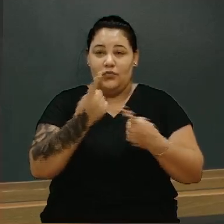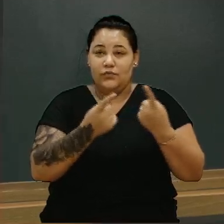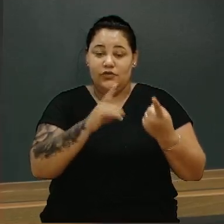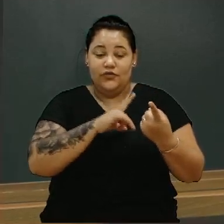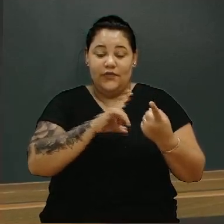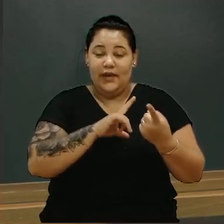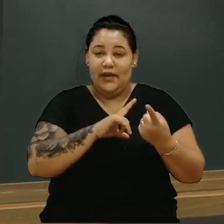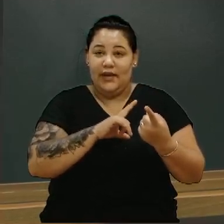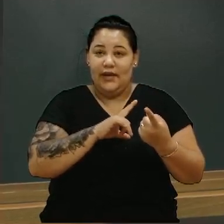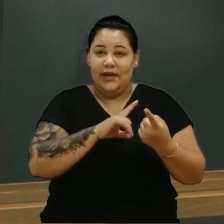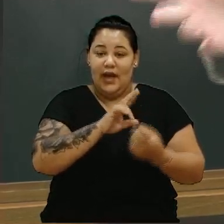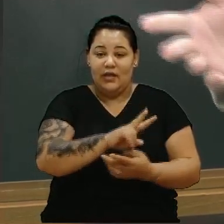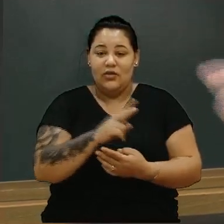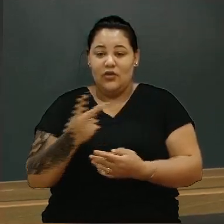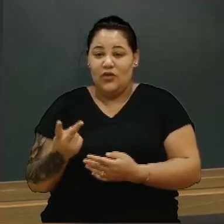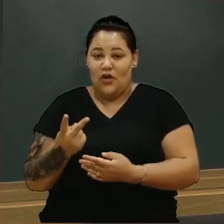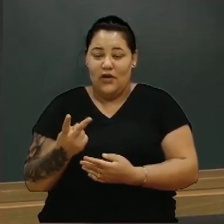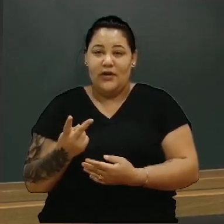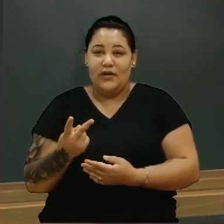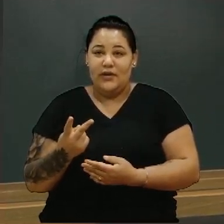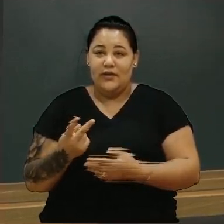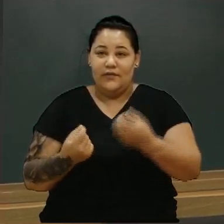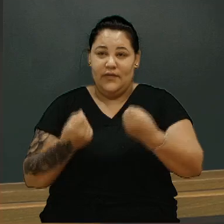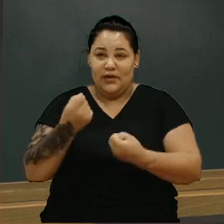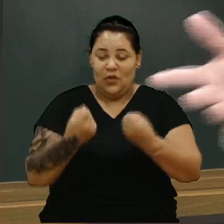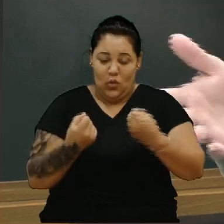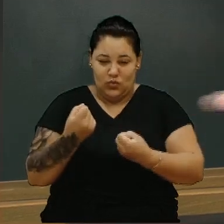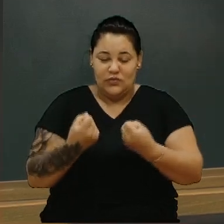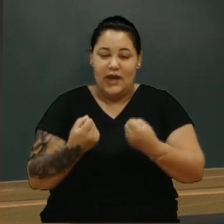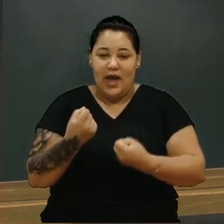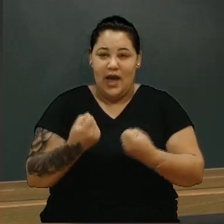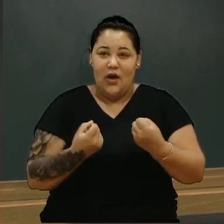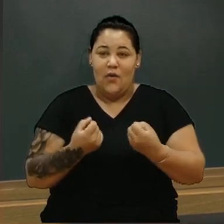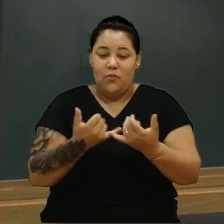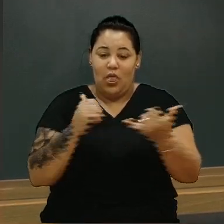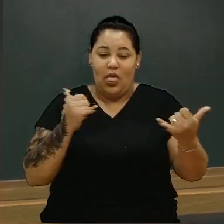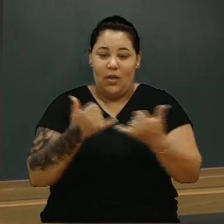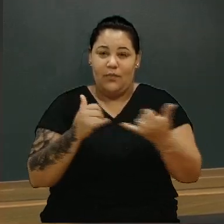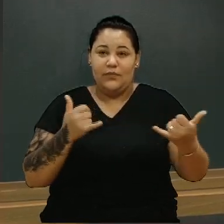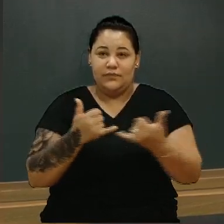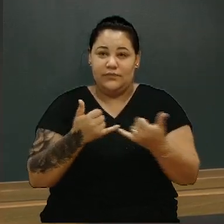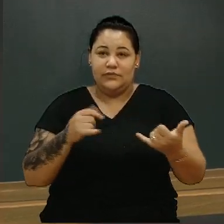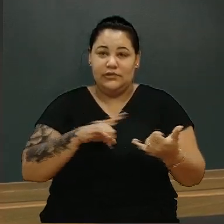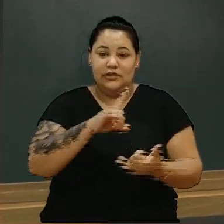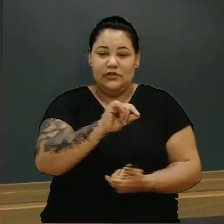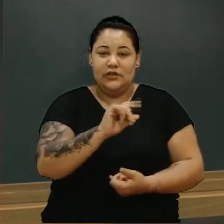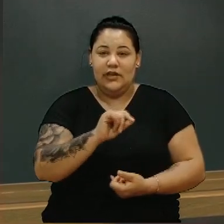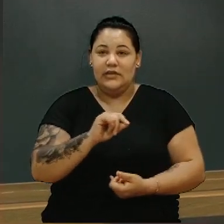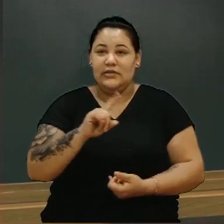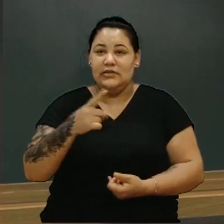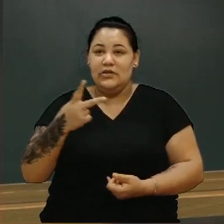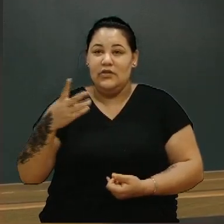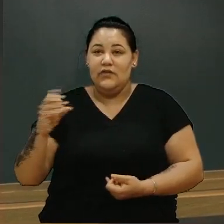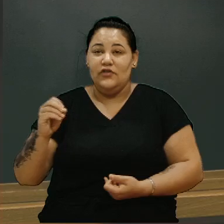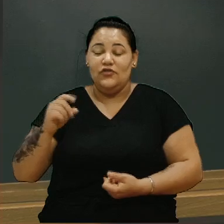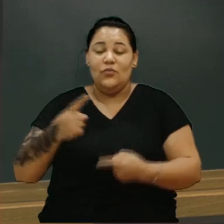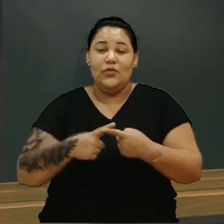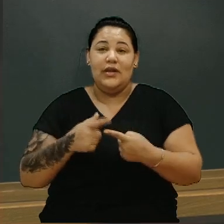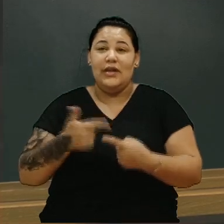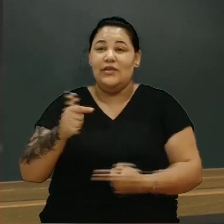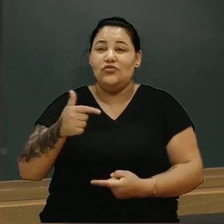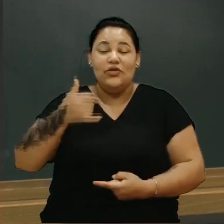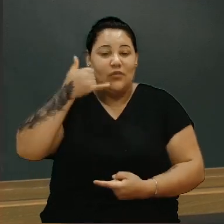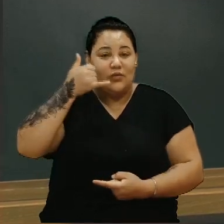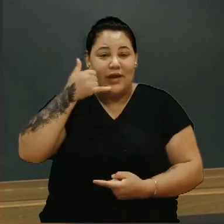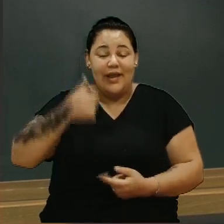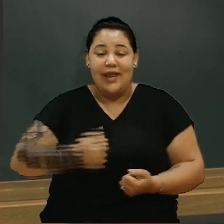Consegui transformar a energia dos veículos em energia 110, 220, para que eles tivessem alguma comunicação minimamente, né? Porque não tinha mais linha telefônica. Também levava